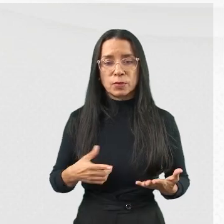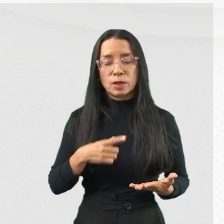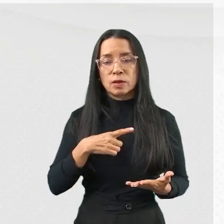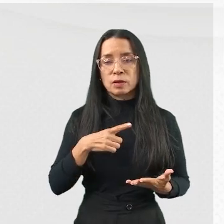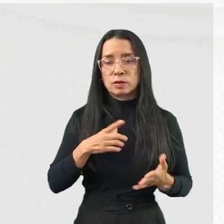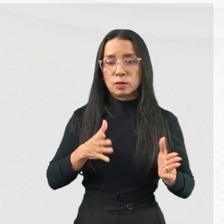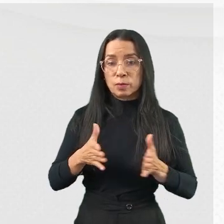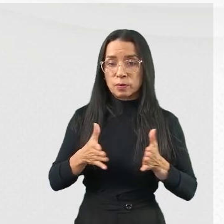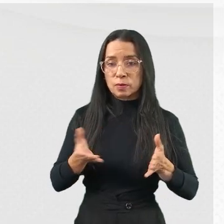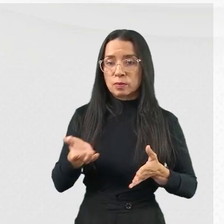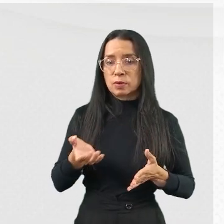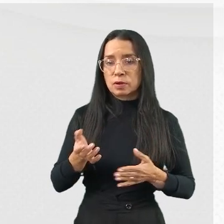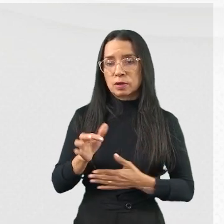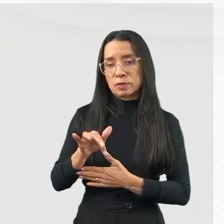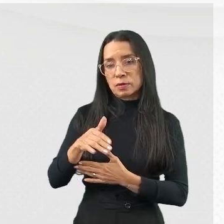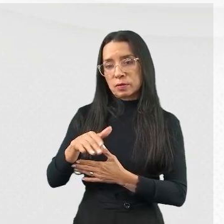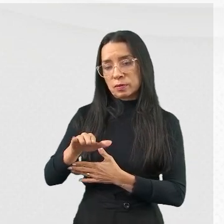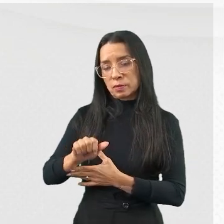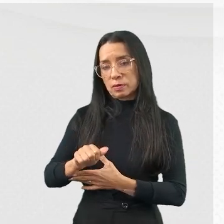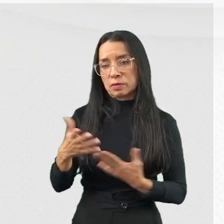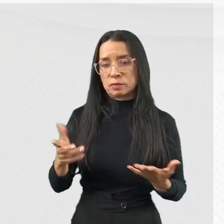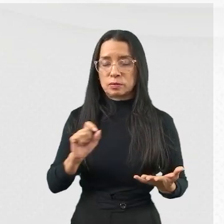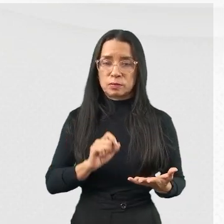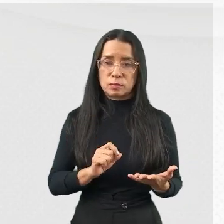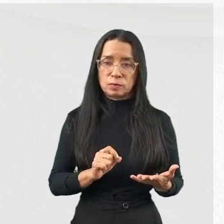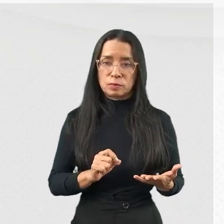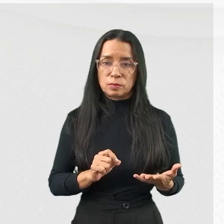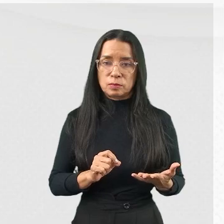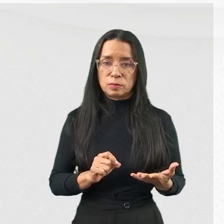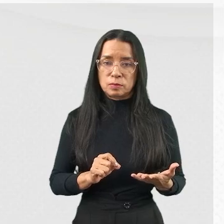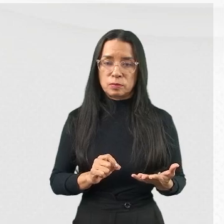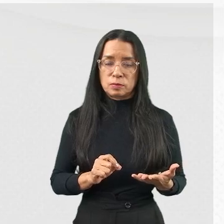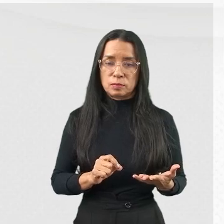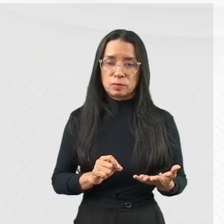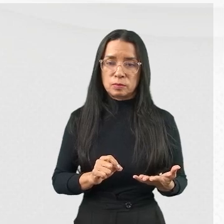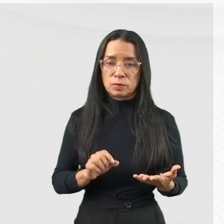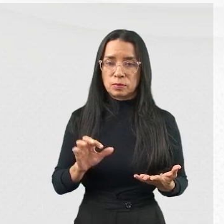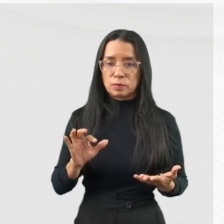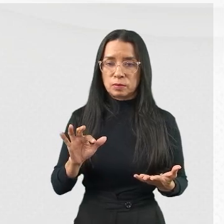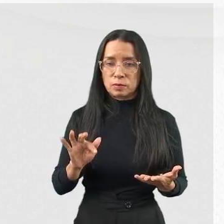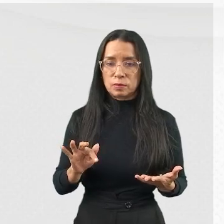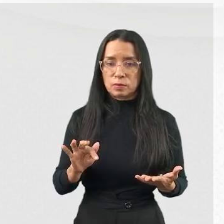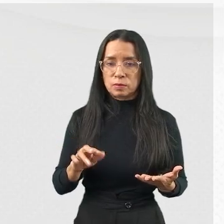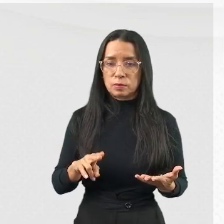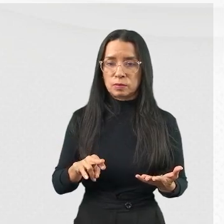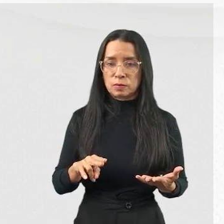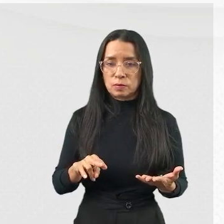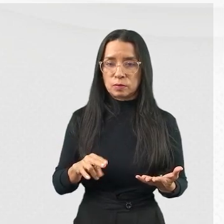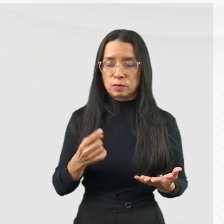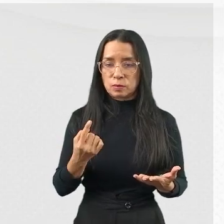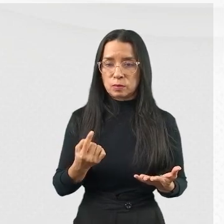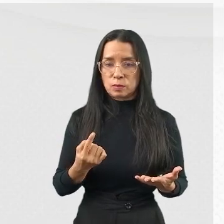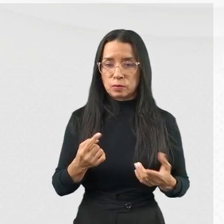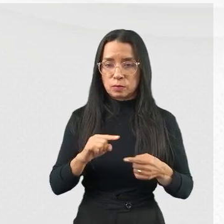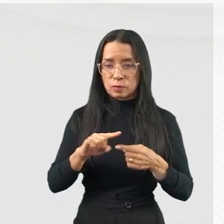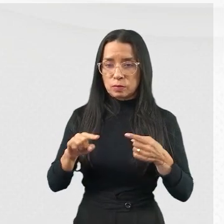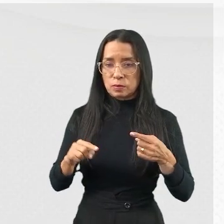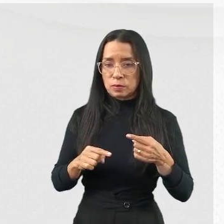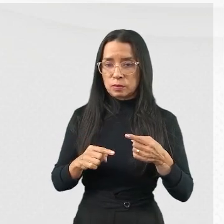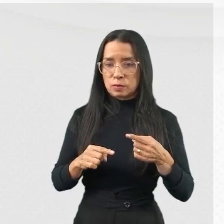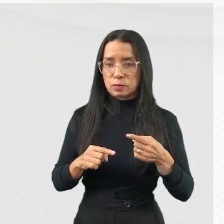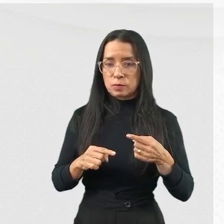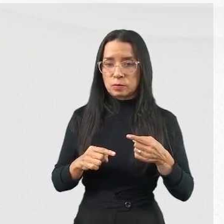período, quero a frequência. Então, um é o inverso do outro. Ó. Frequência é 1 dividido pelo